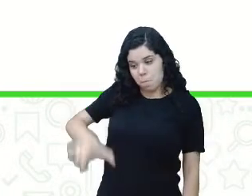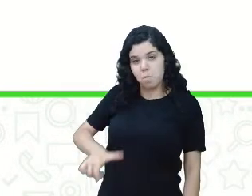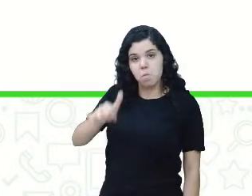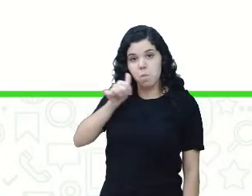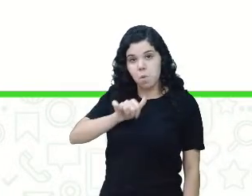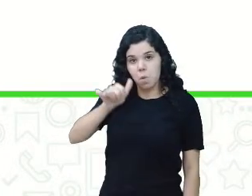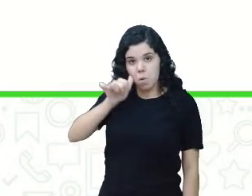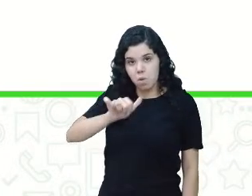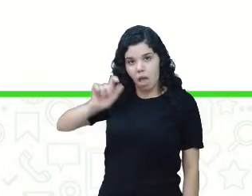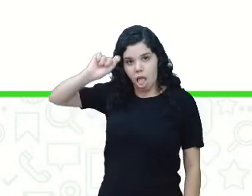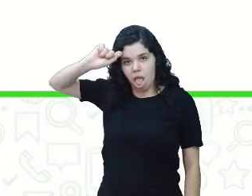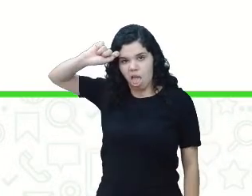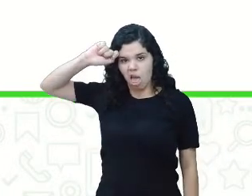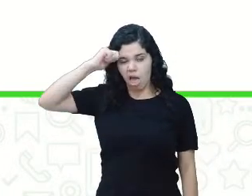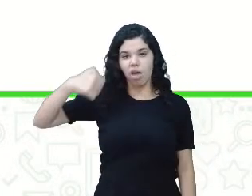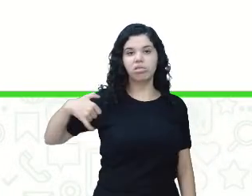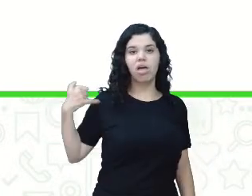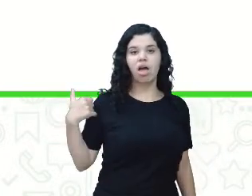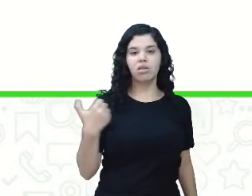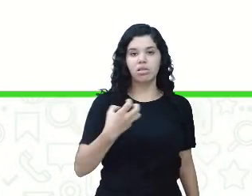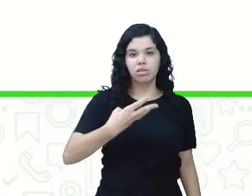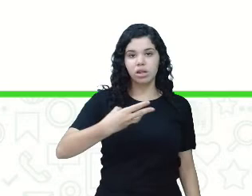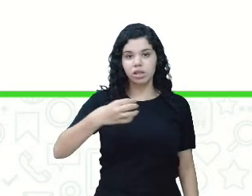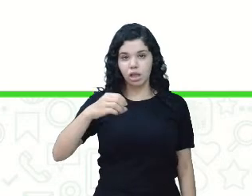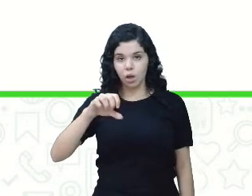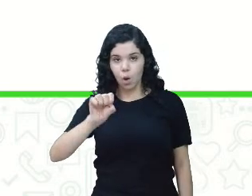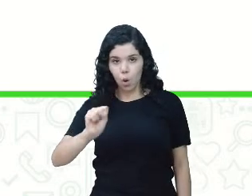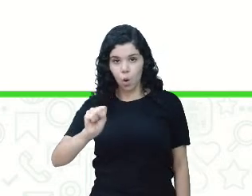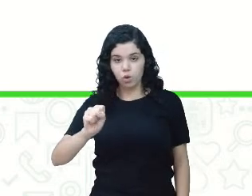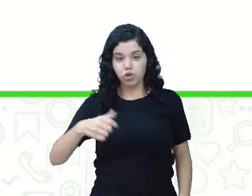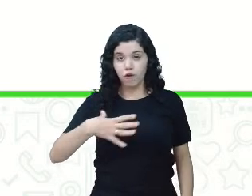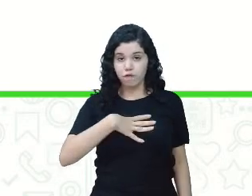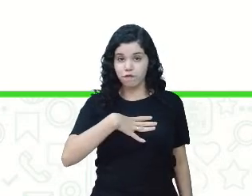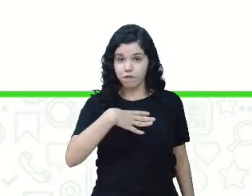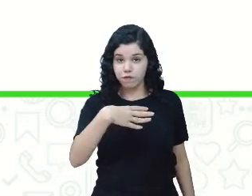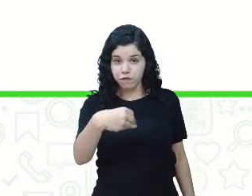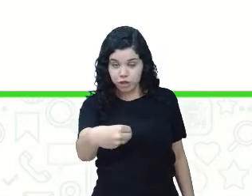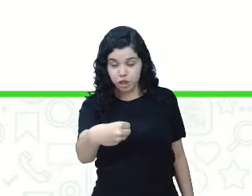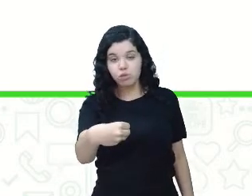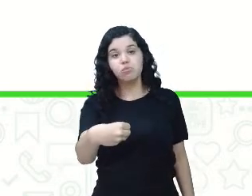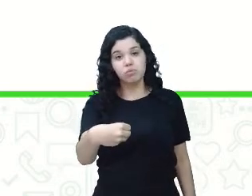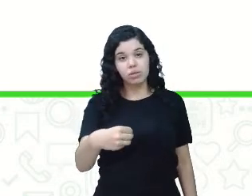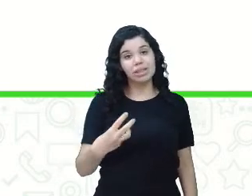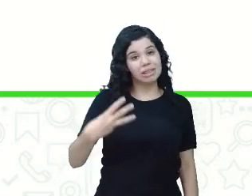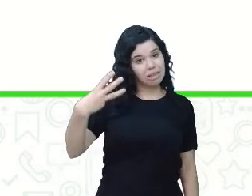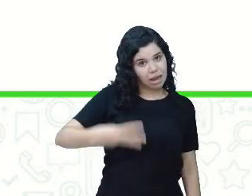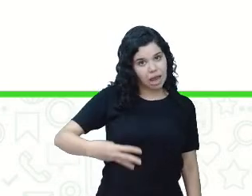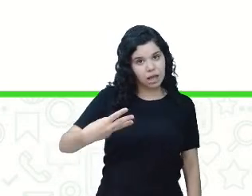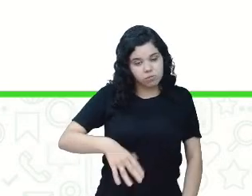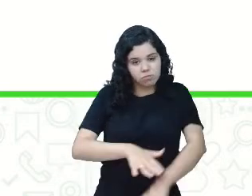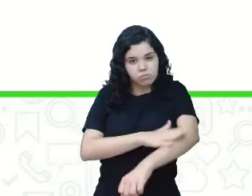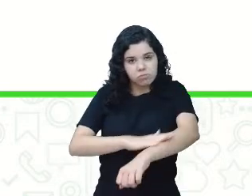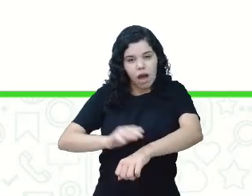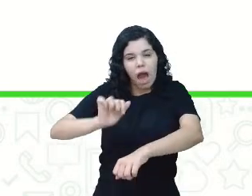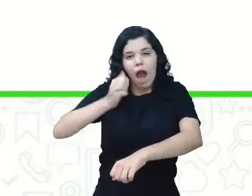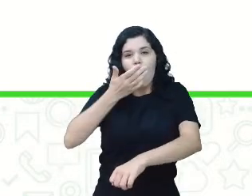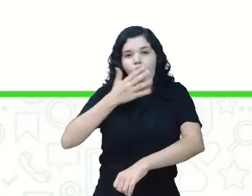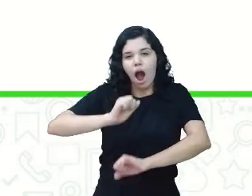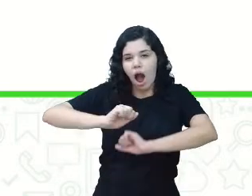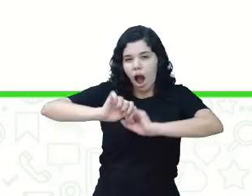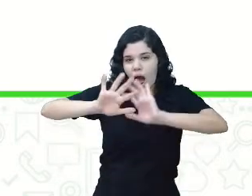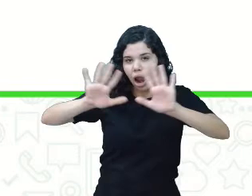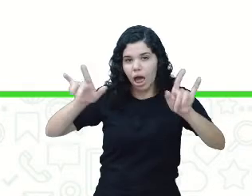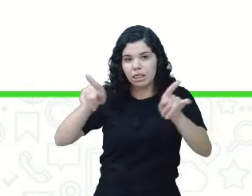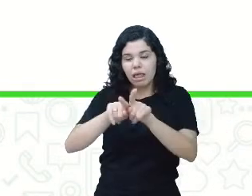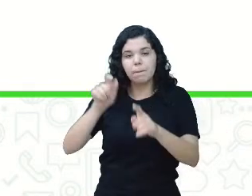mulata de 38 anos, com um filho de 3 anos, de cor clara, e compra-se uma negrinha de 10